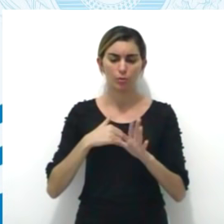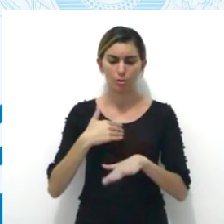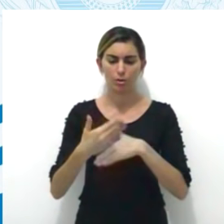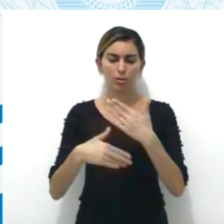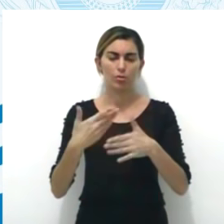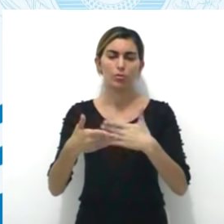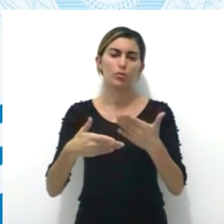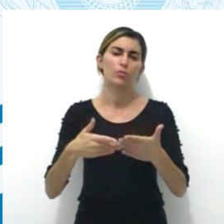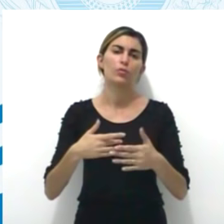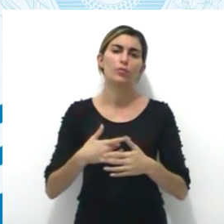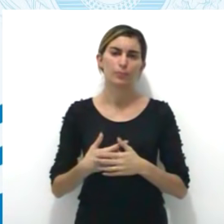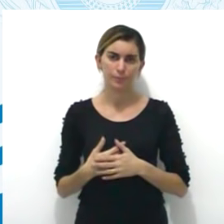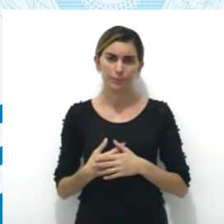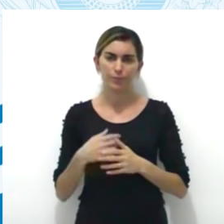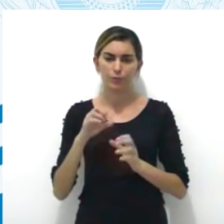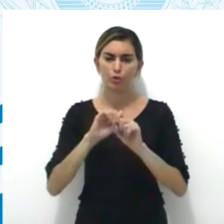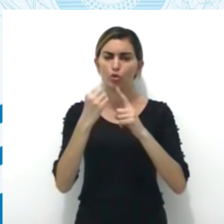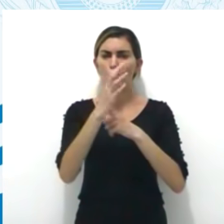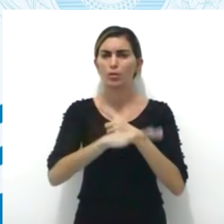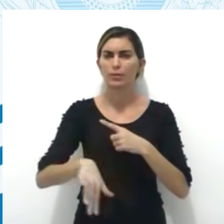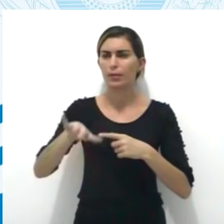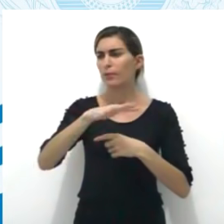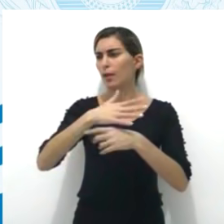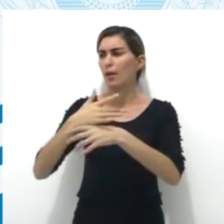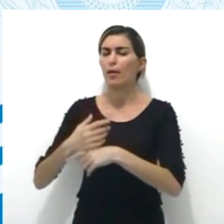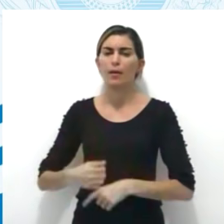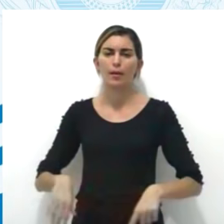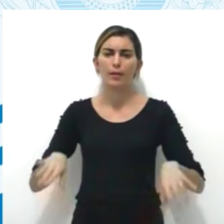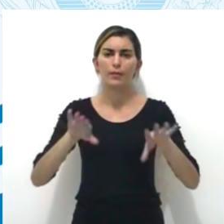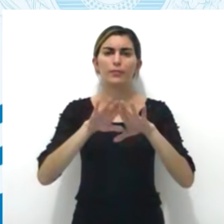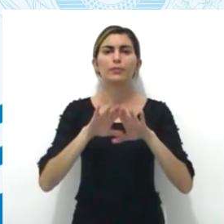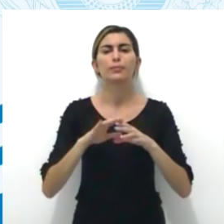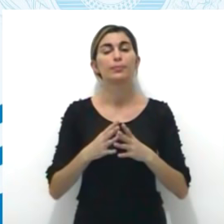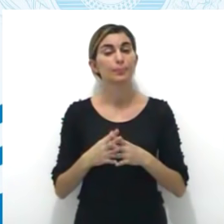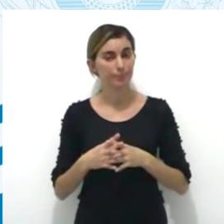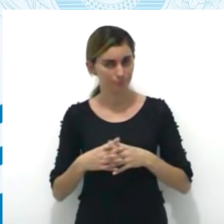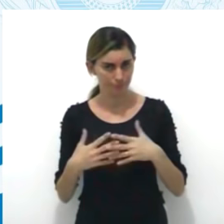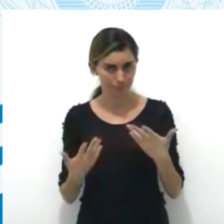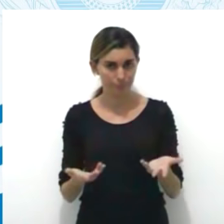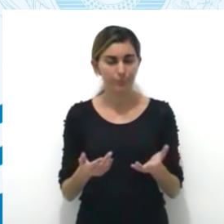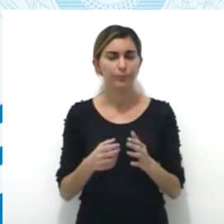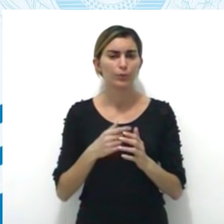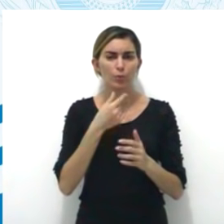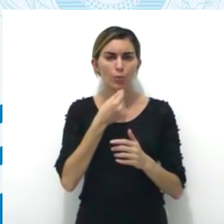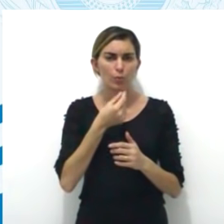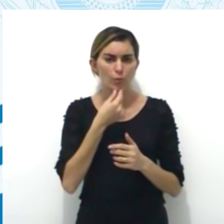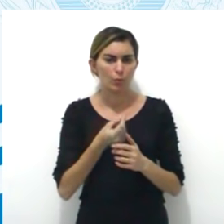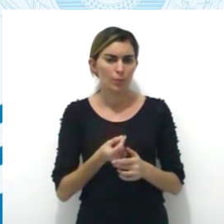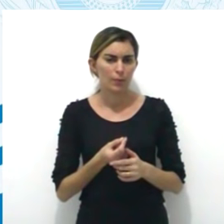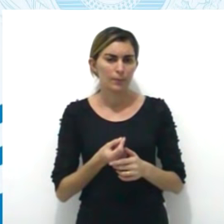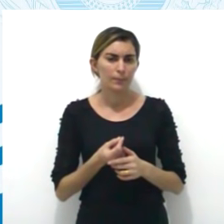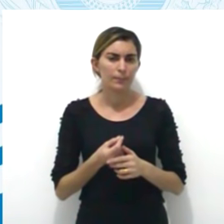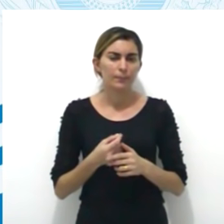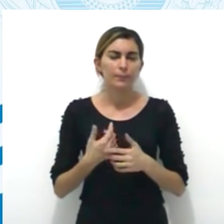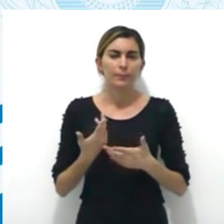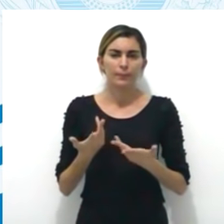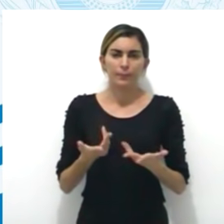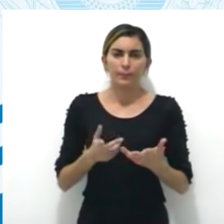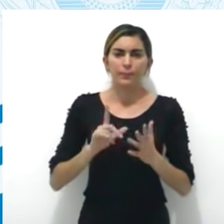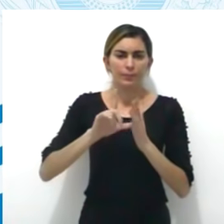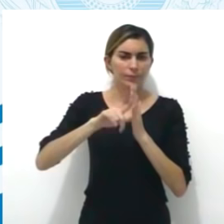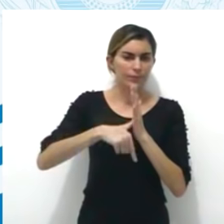o desenvolvimento das sociedades agropastoris. Então o homem deixa de ser,